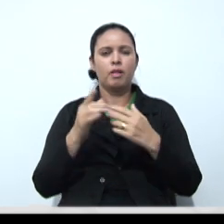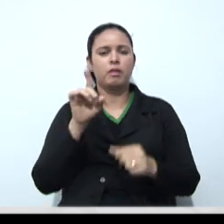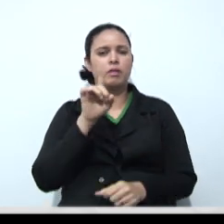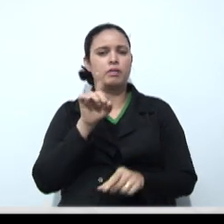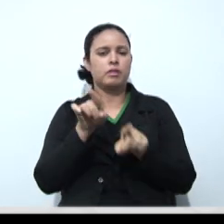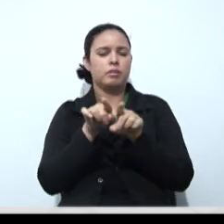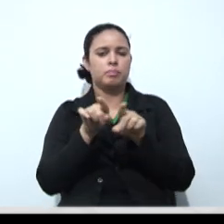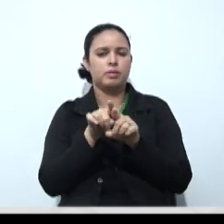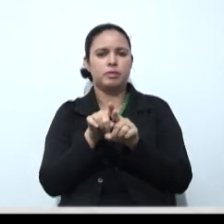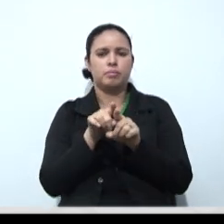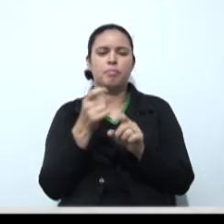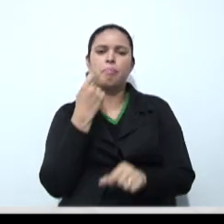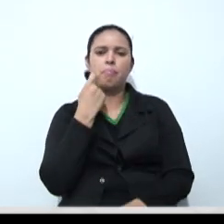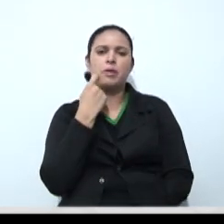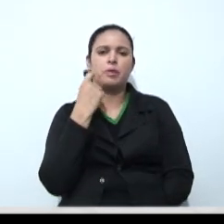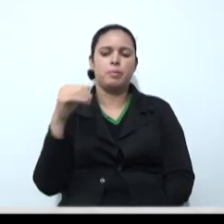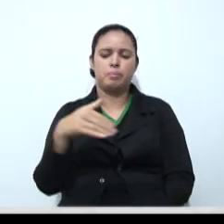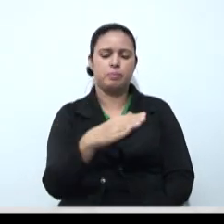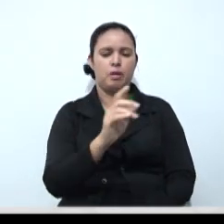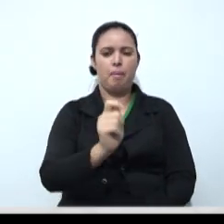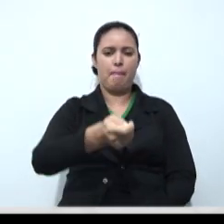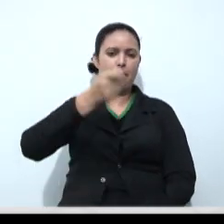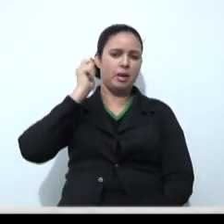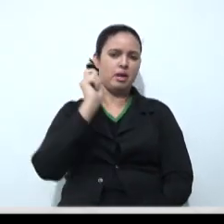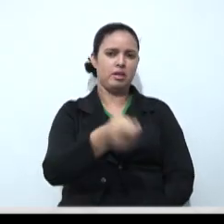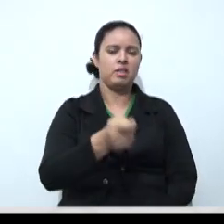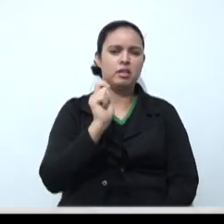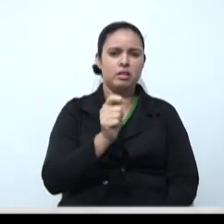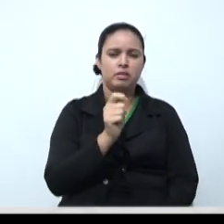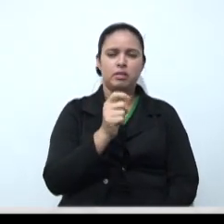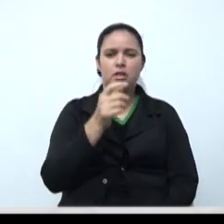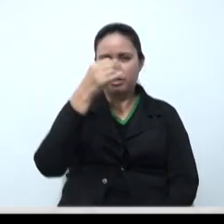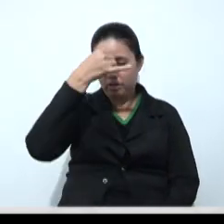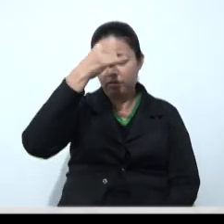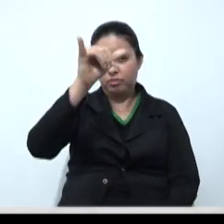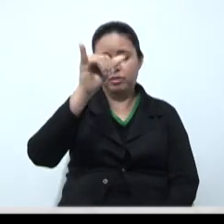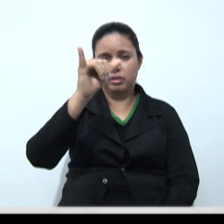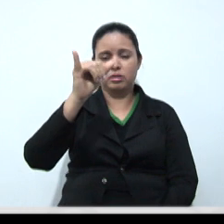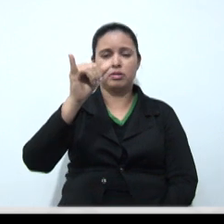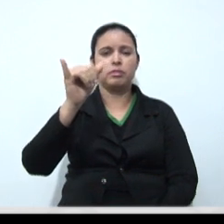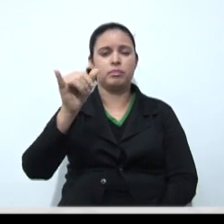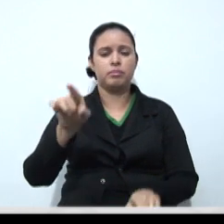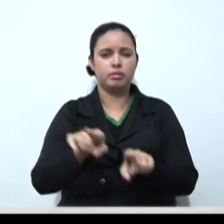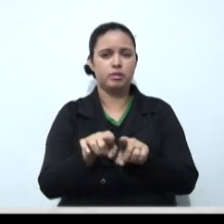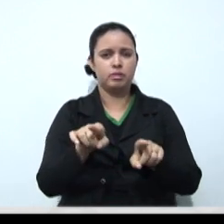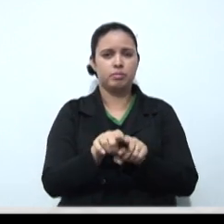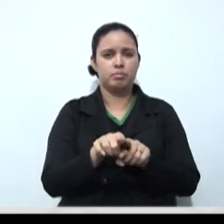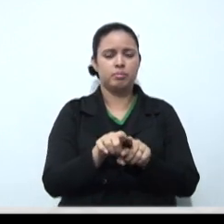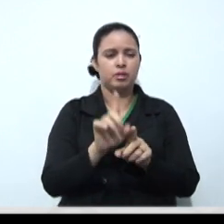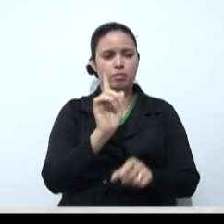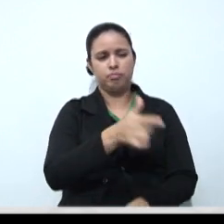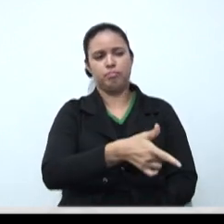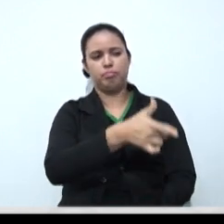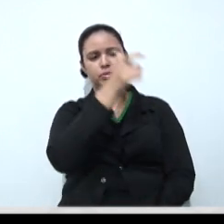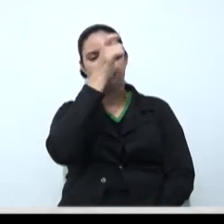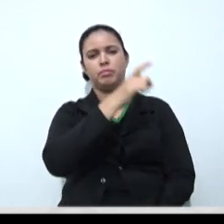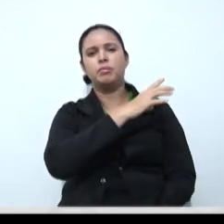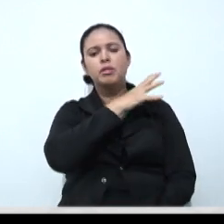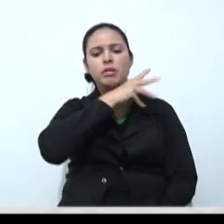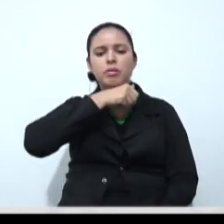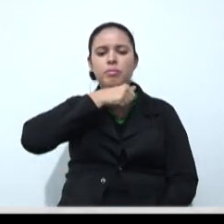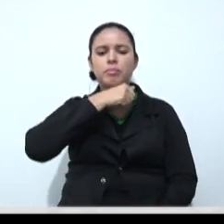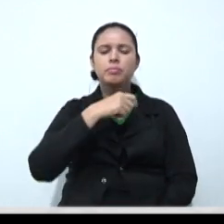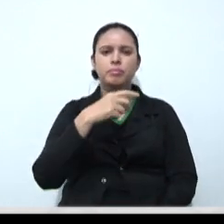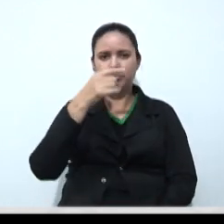né? Obedecer às regras que indicam a quantidade de pescado. Também é importante não realizar a caça ilegal. Outra dica